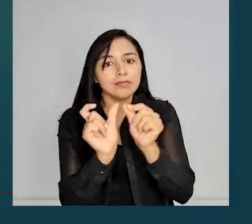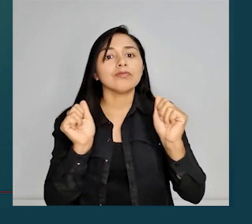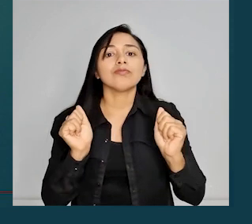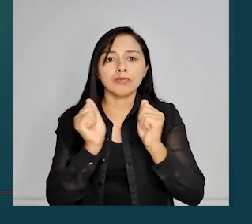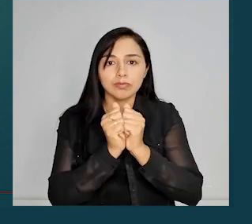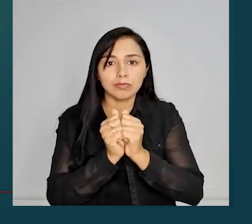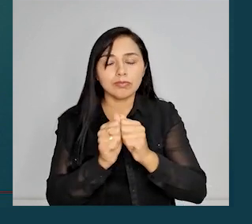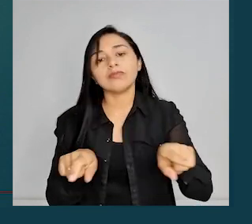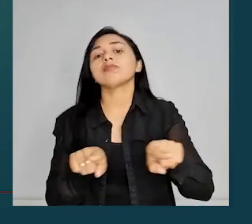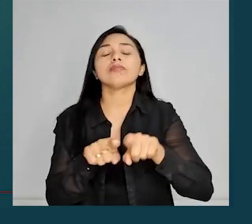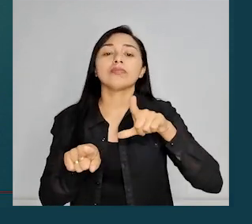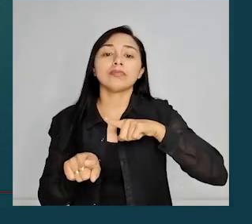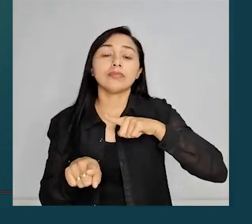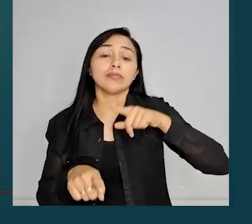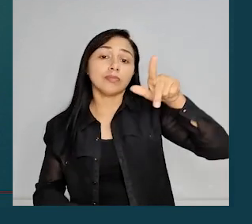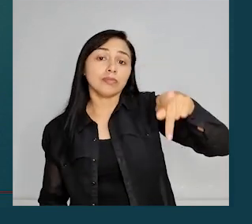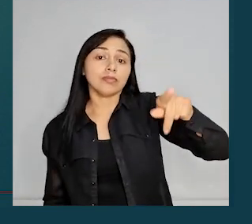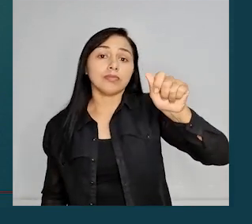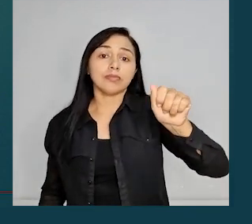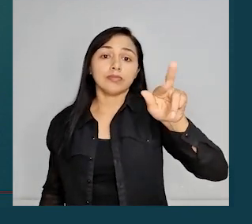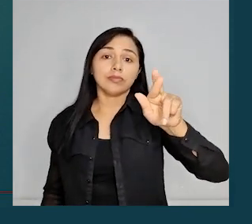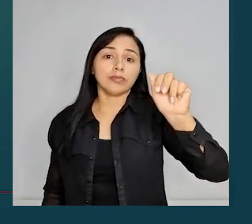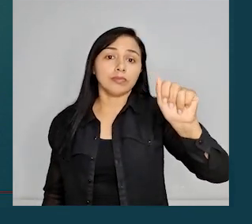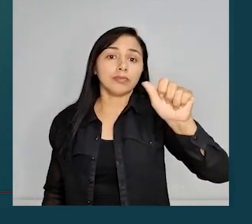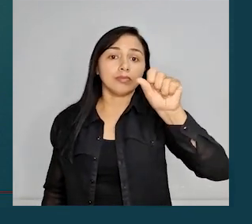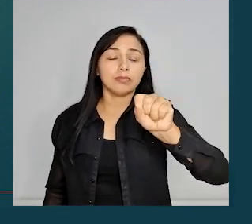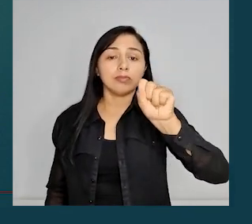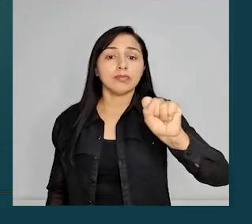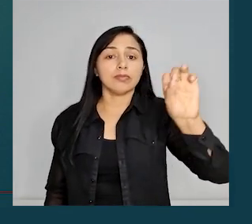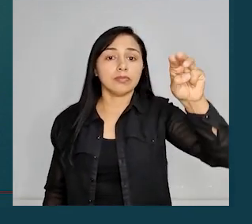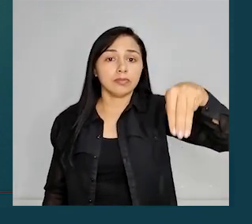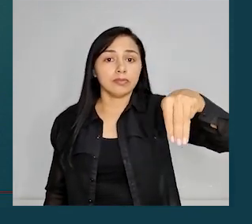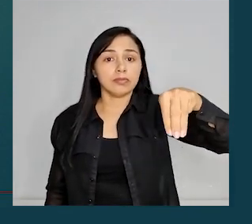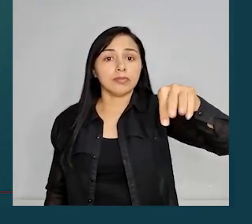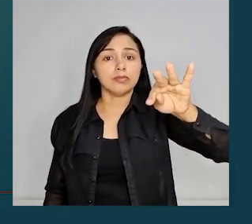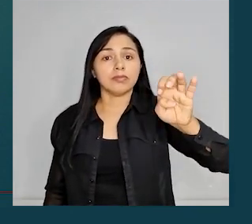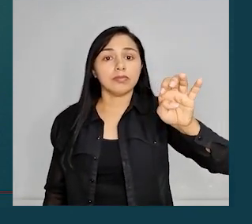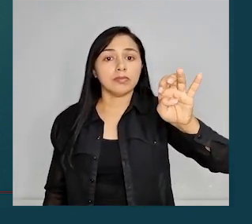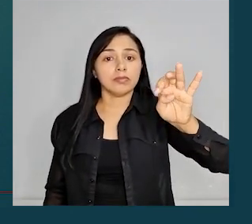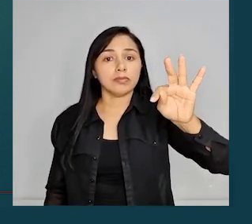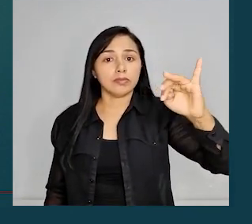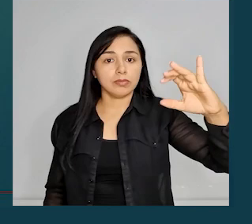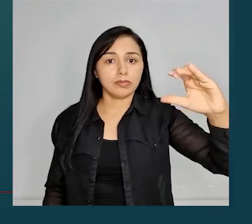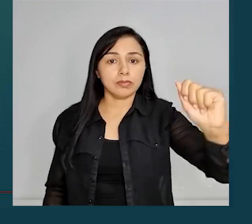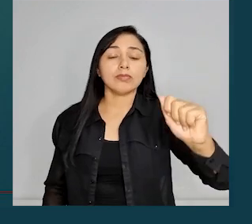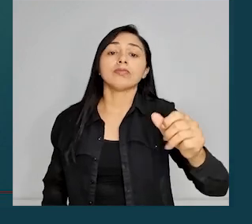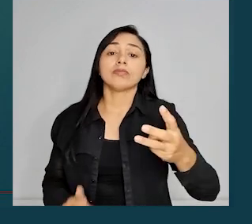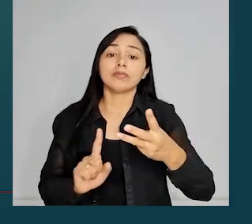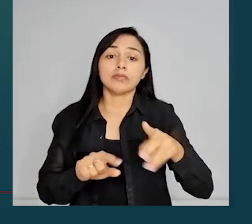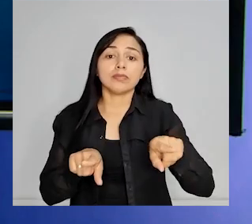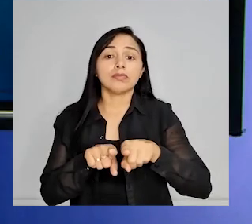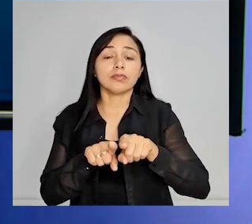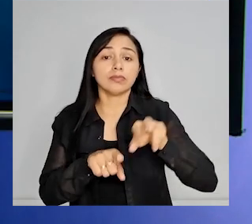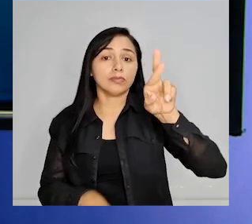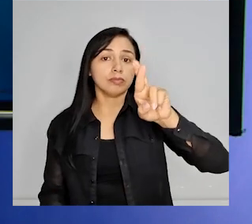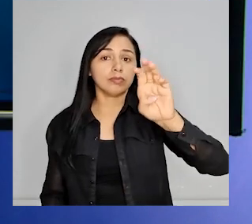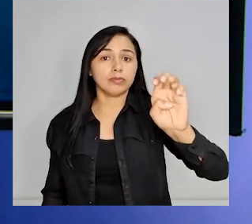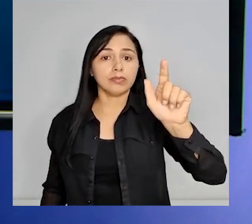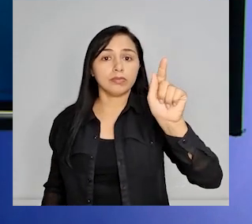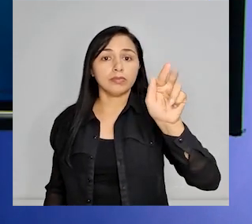sufixal, derivação parasintética, derivação regressiva e derivação imprópria.